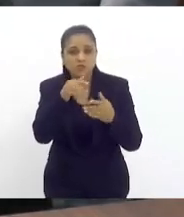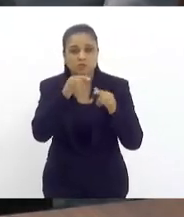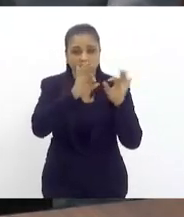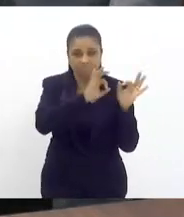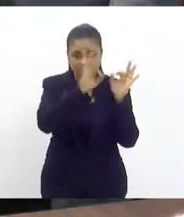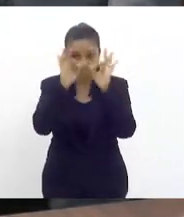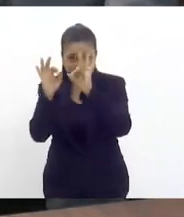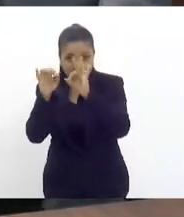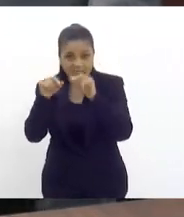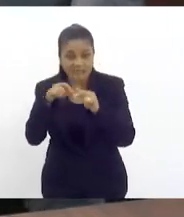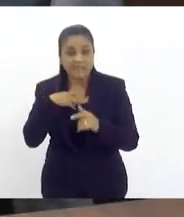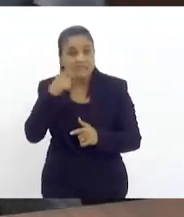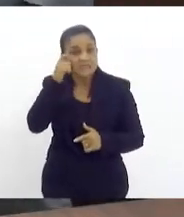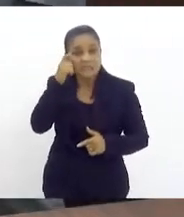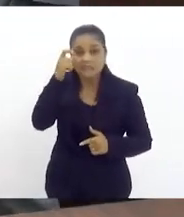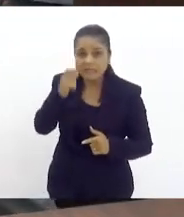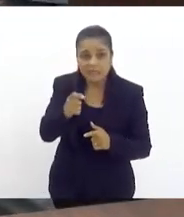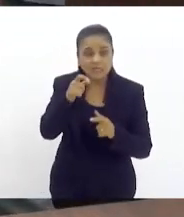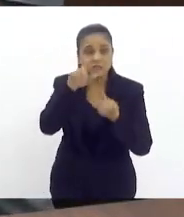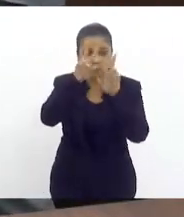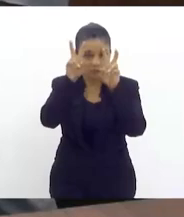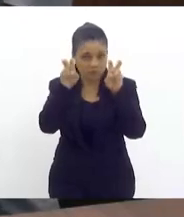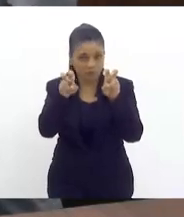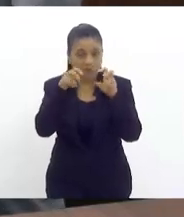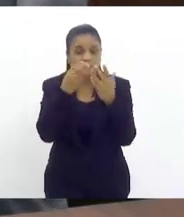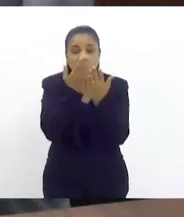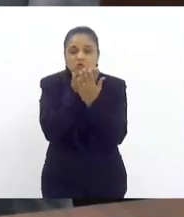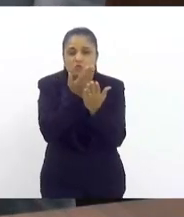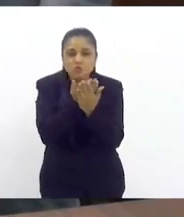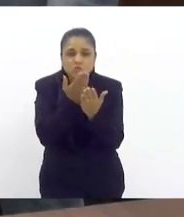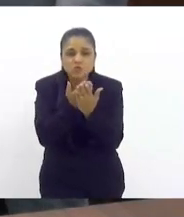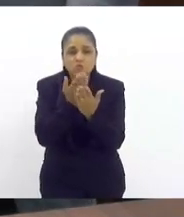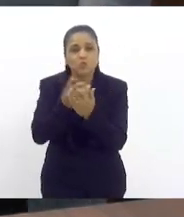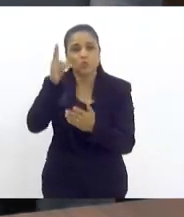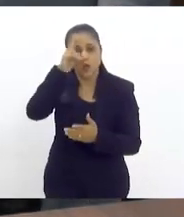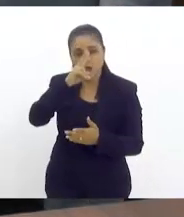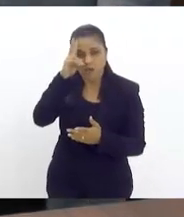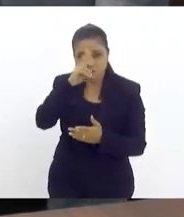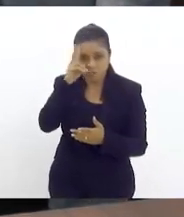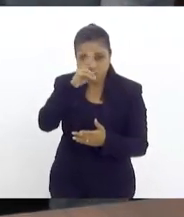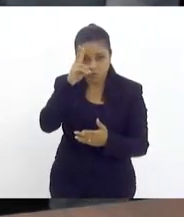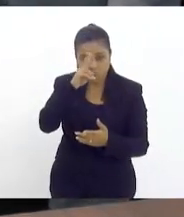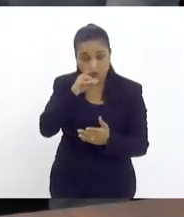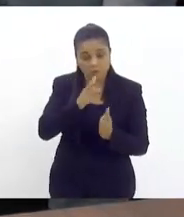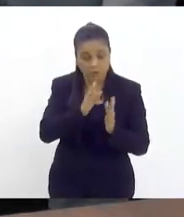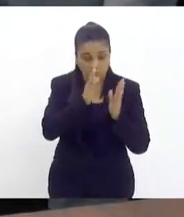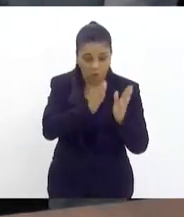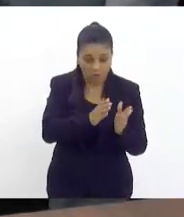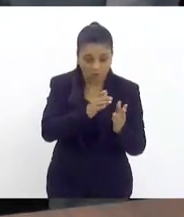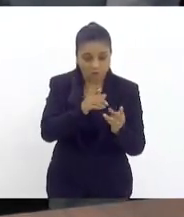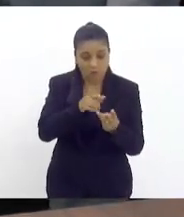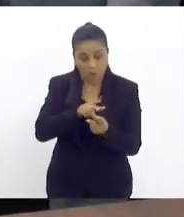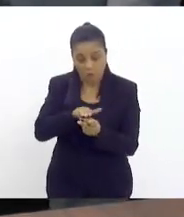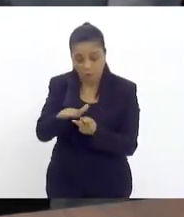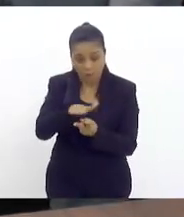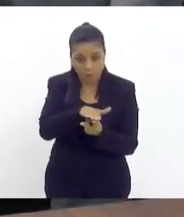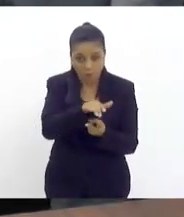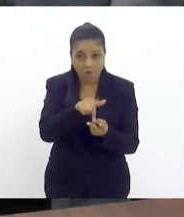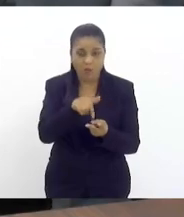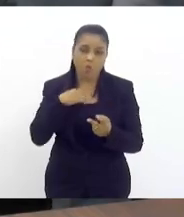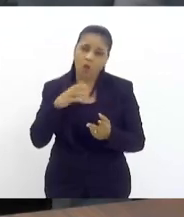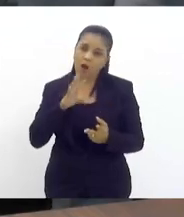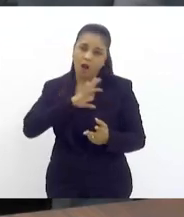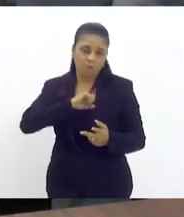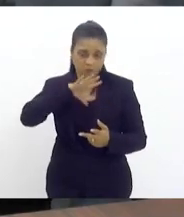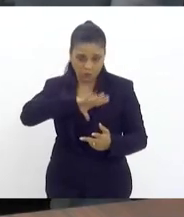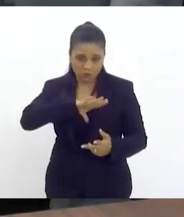assistindo e são interessadas nesse assunto que estudem um pouco da história também que aconteceu, porque existem dois lados. Eu fui atleta do Vasco, eu tenho um amor incrível pelo Vasco,